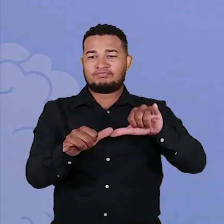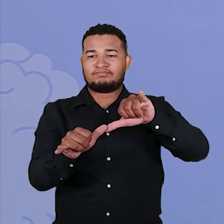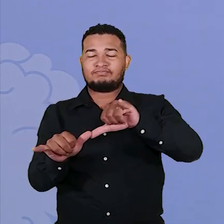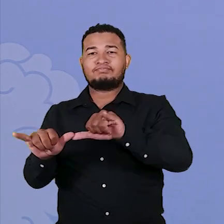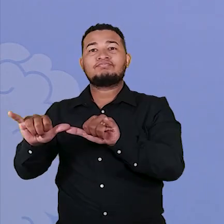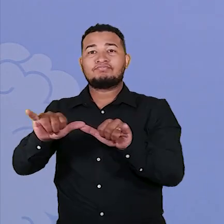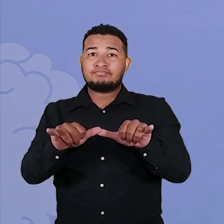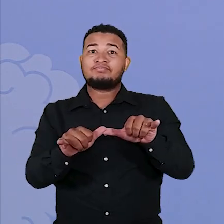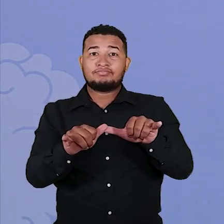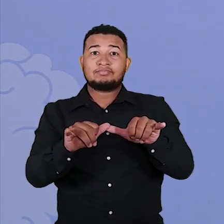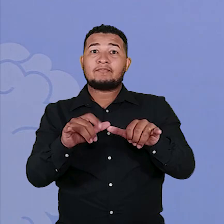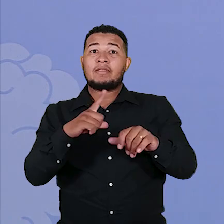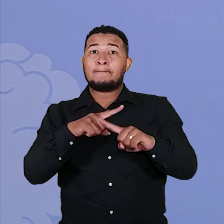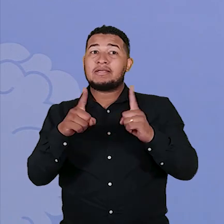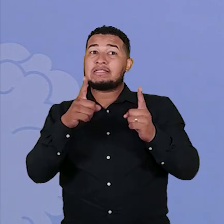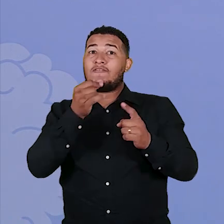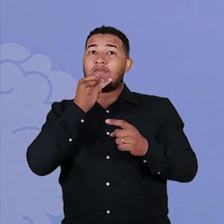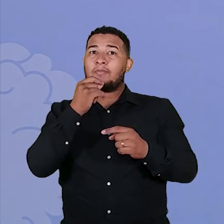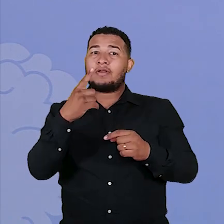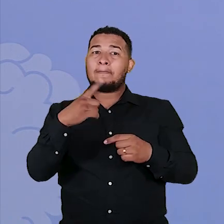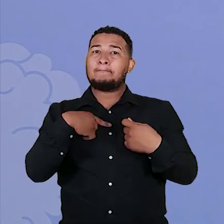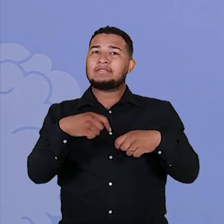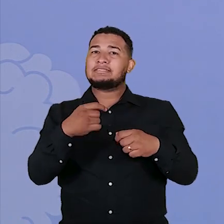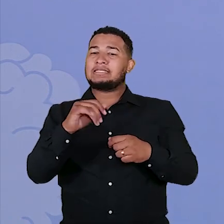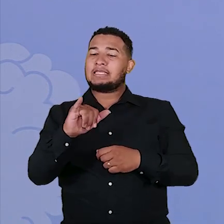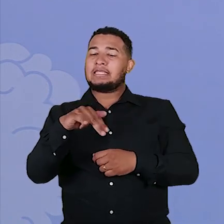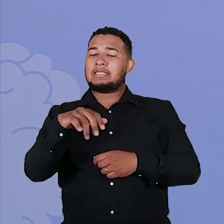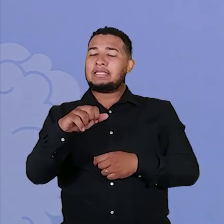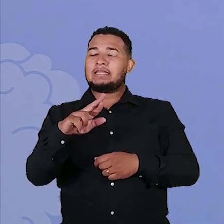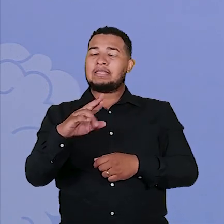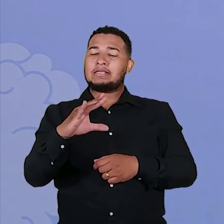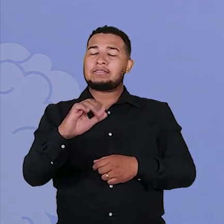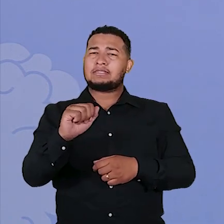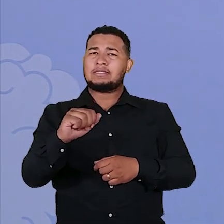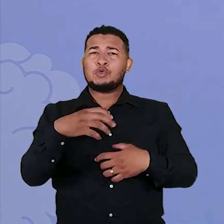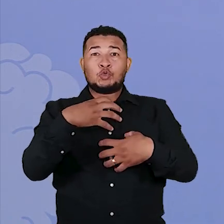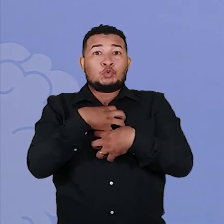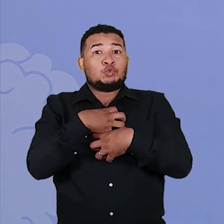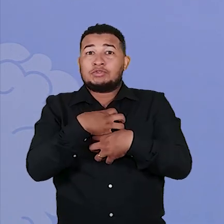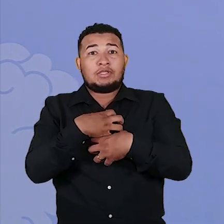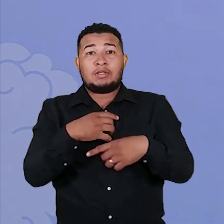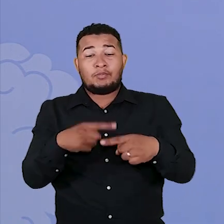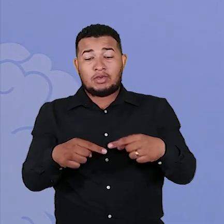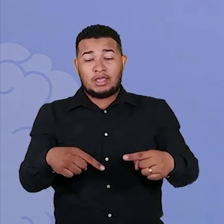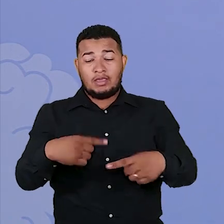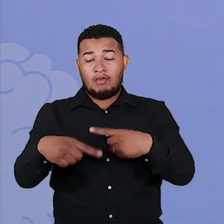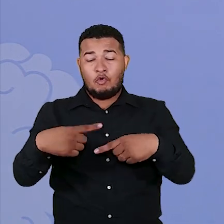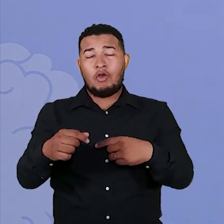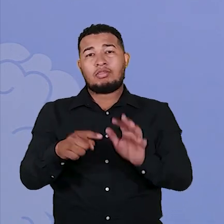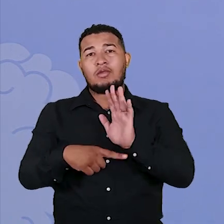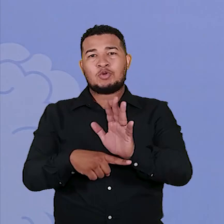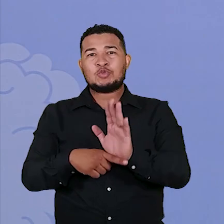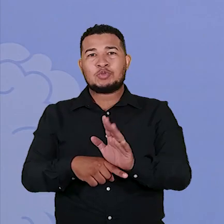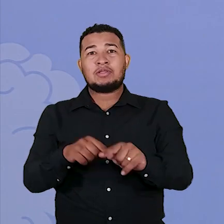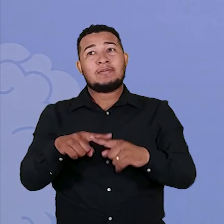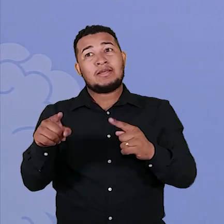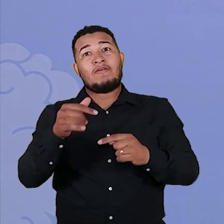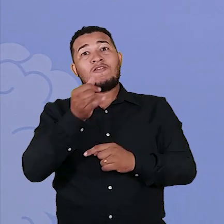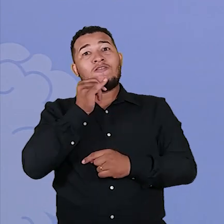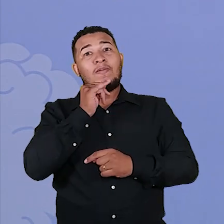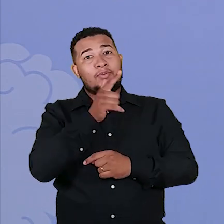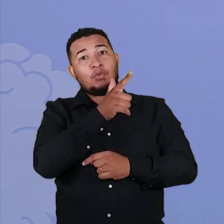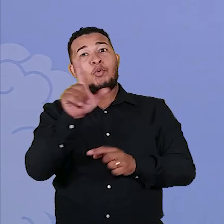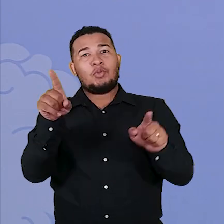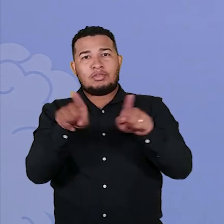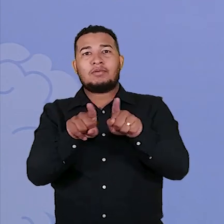né desse repouso só que ele tem o que ele resiste um pouco aí nessa gente não sente muito porque a rodinha desliza mas é um